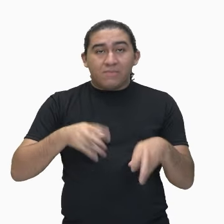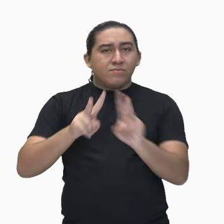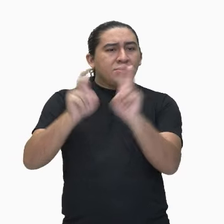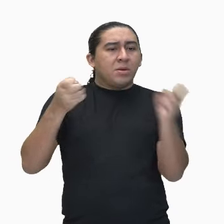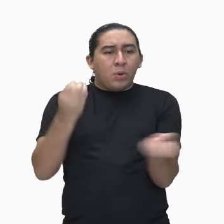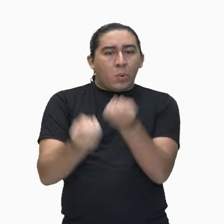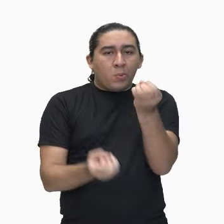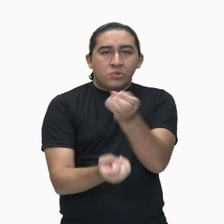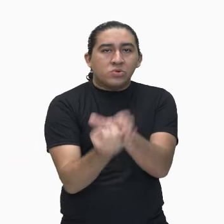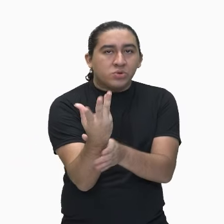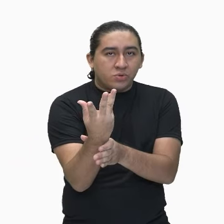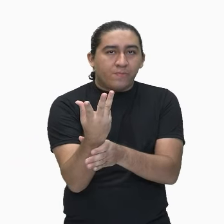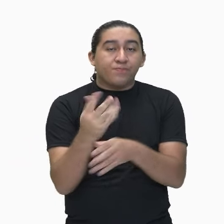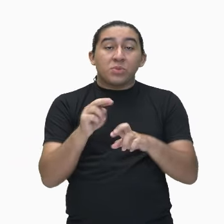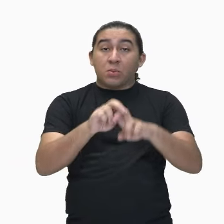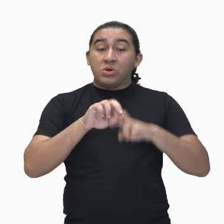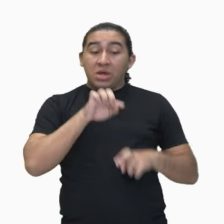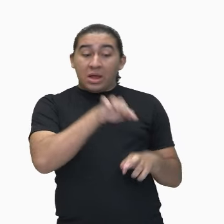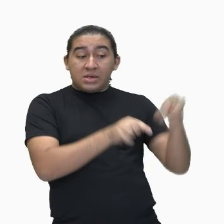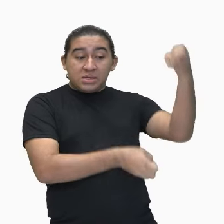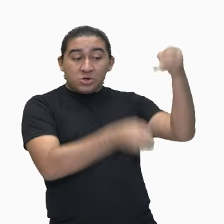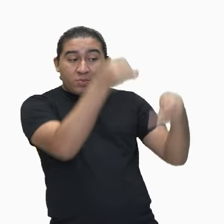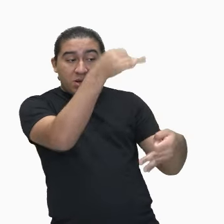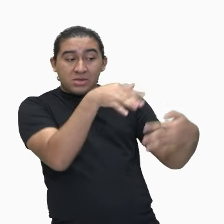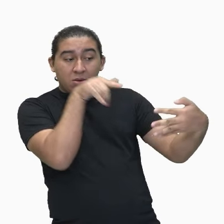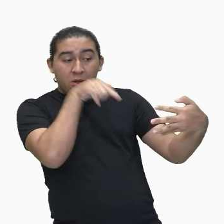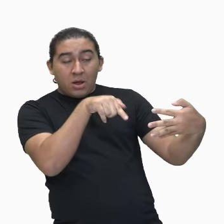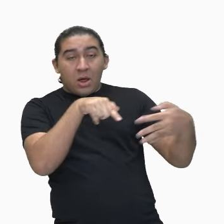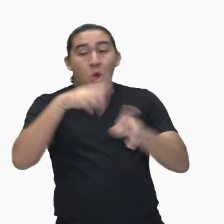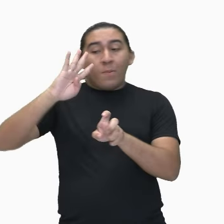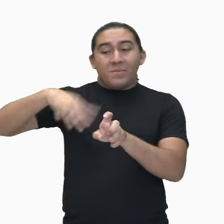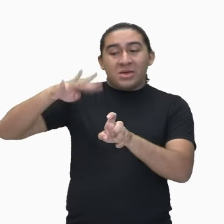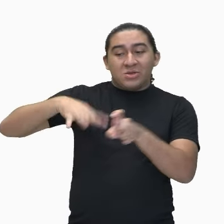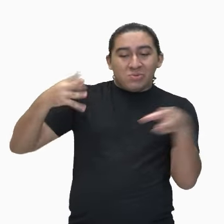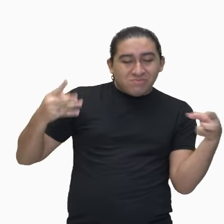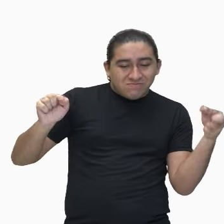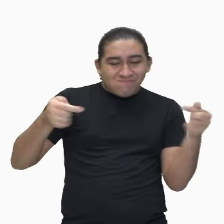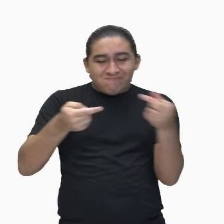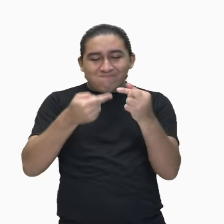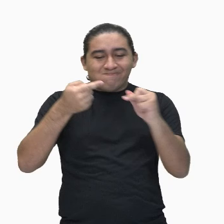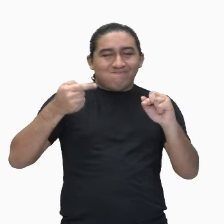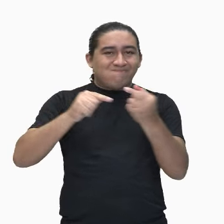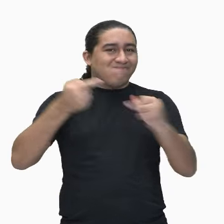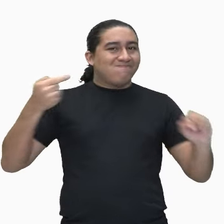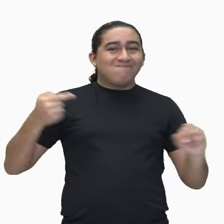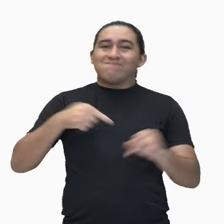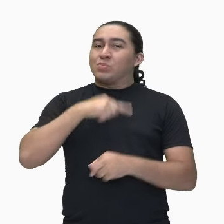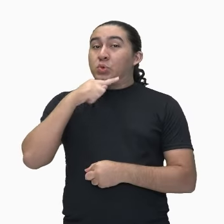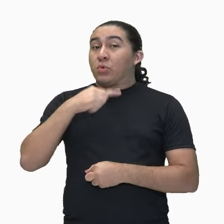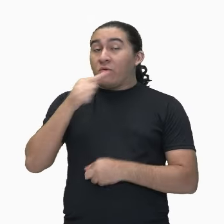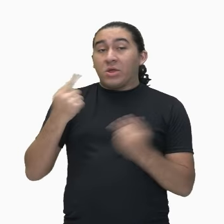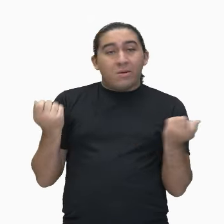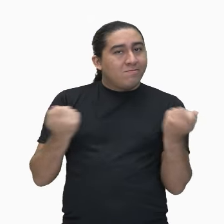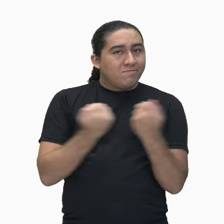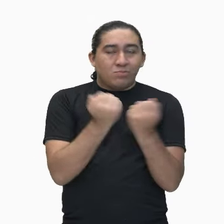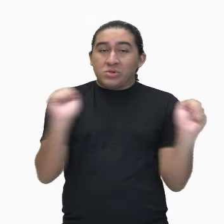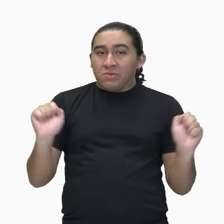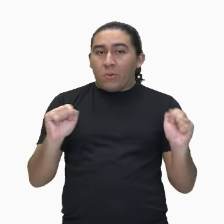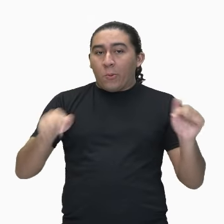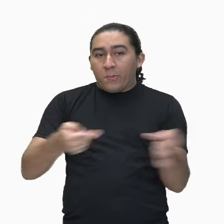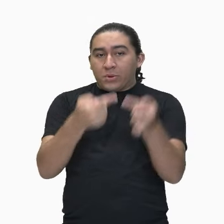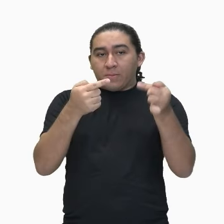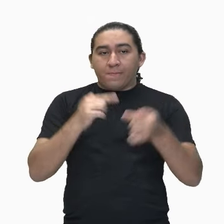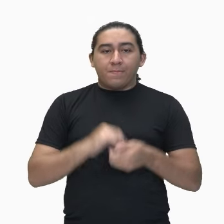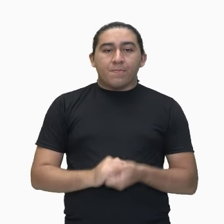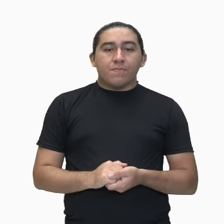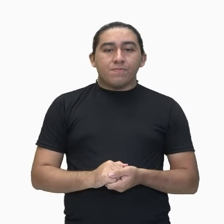origem. E essa explicação, o mito já não podia mais oferecer. Olha só que interessante, gente,